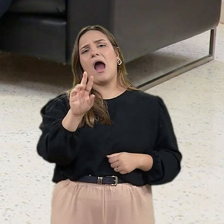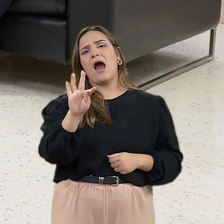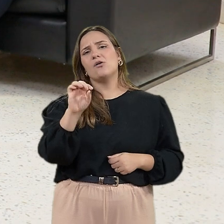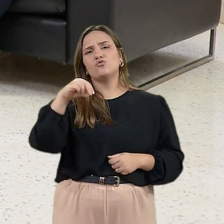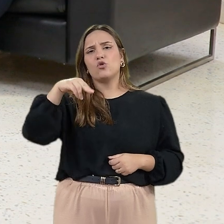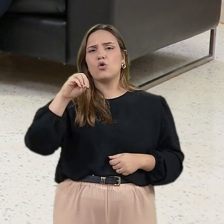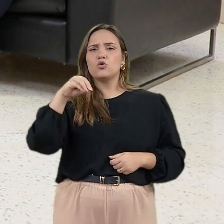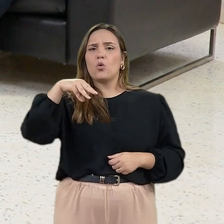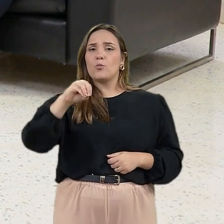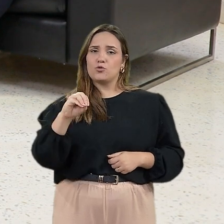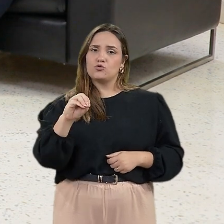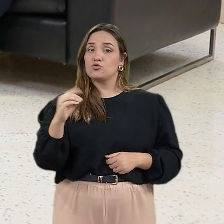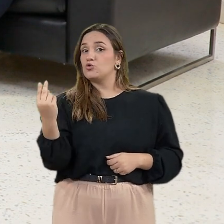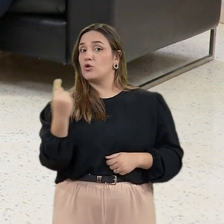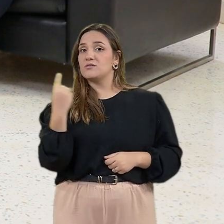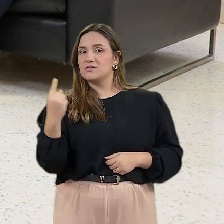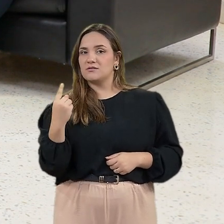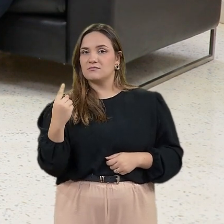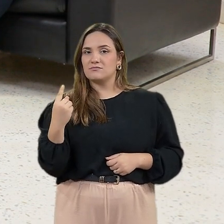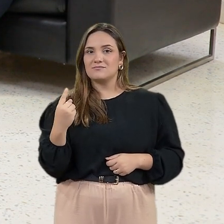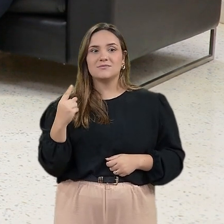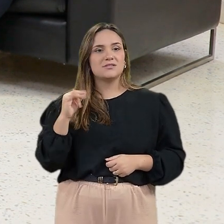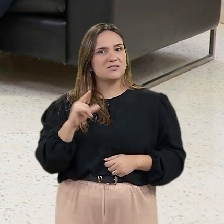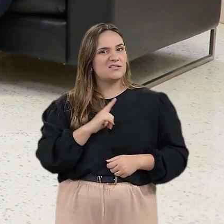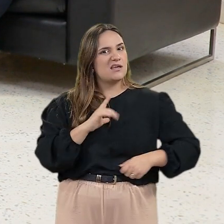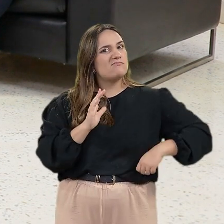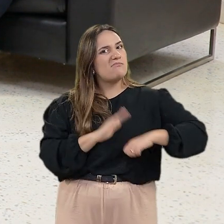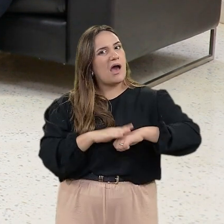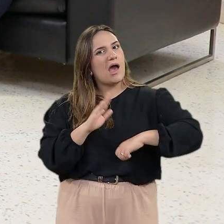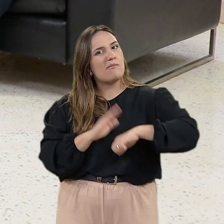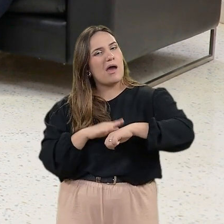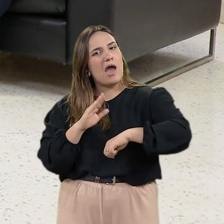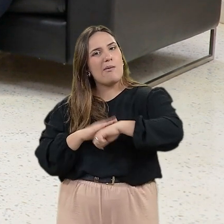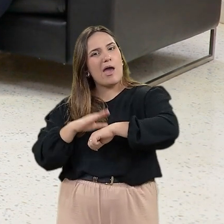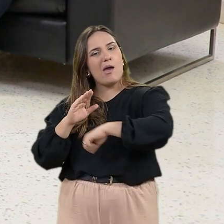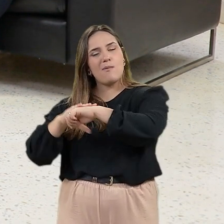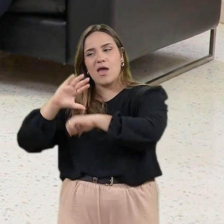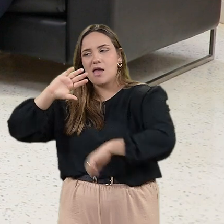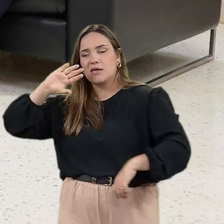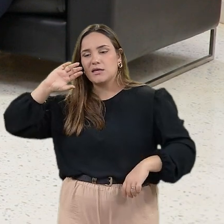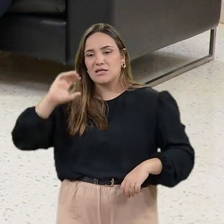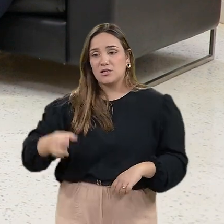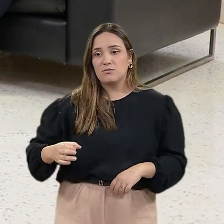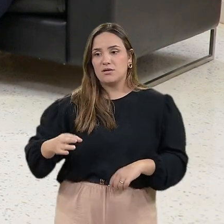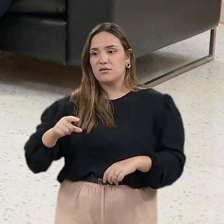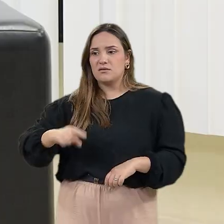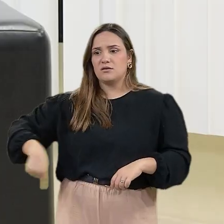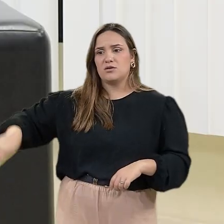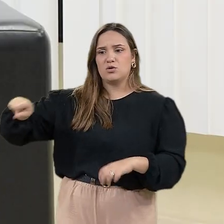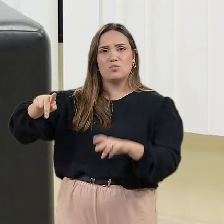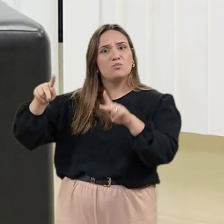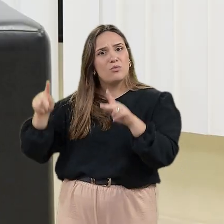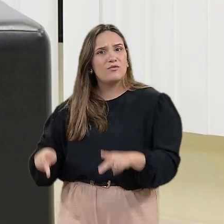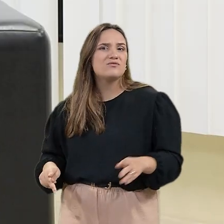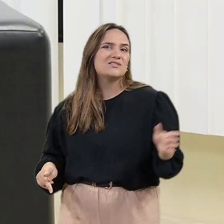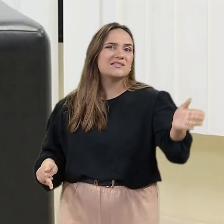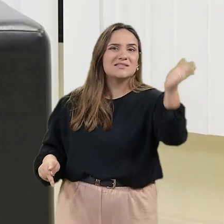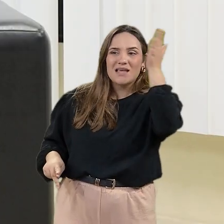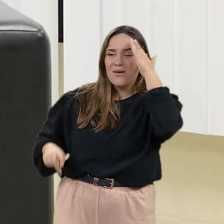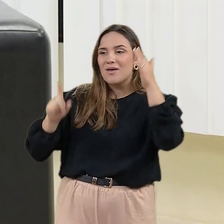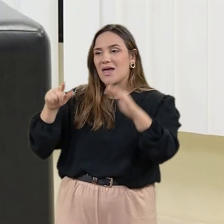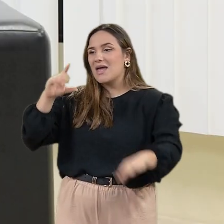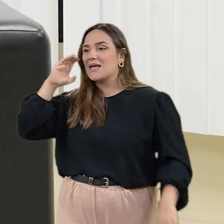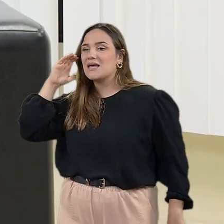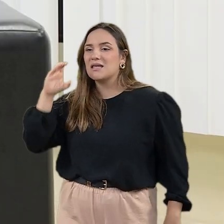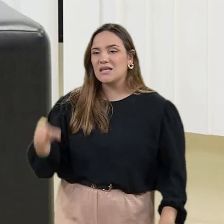de senso comum de que aquilo é uma repugnação que deve ser respondido como crime, quando aquilo é massificado,